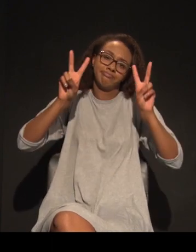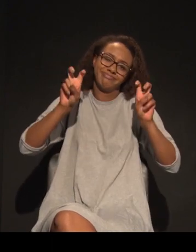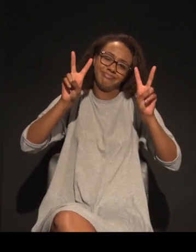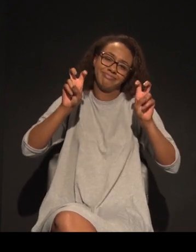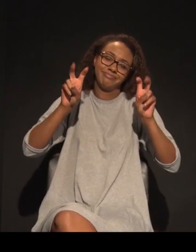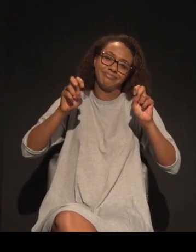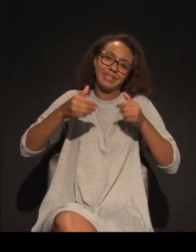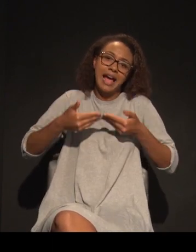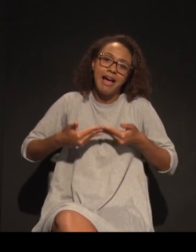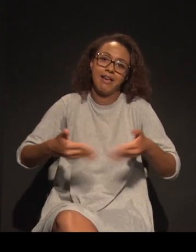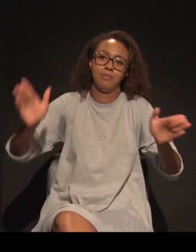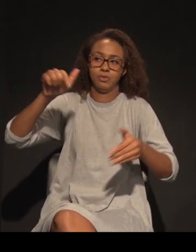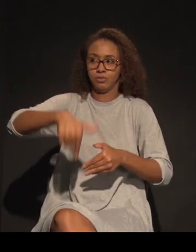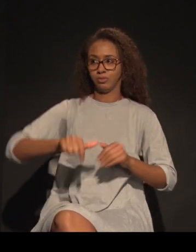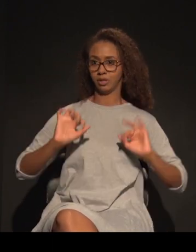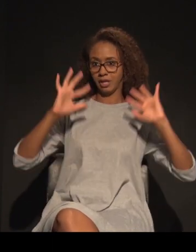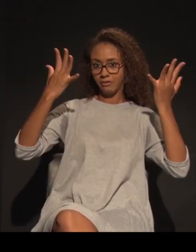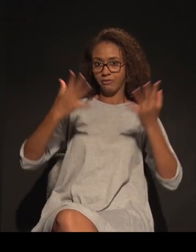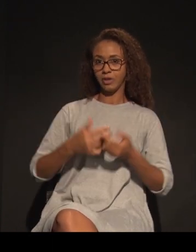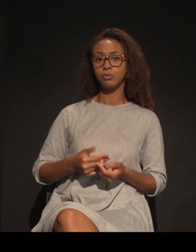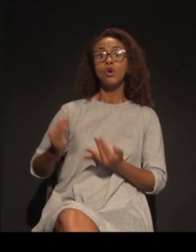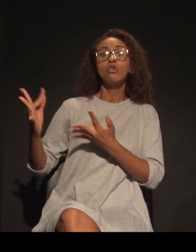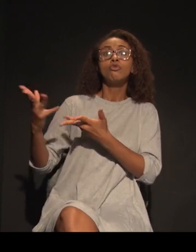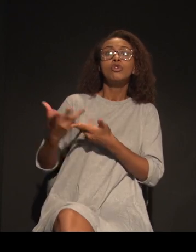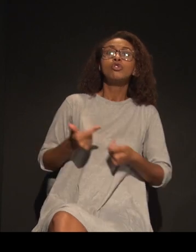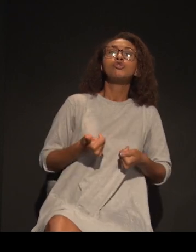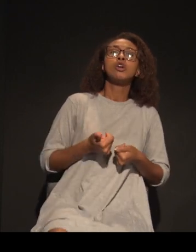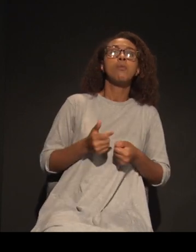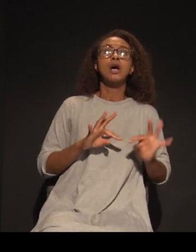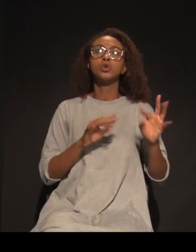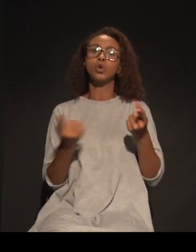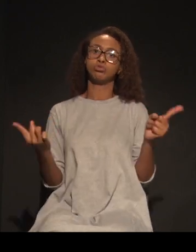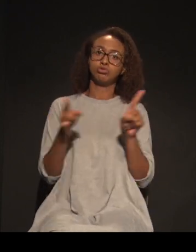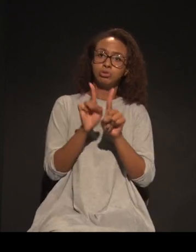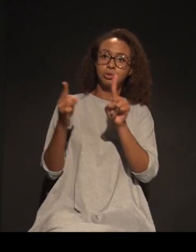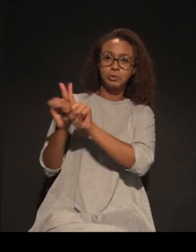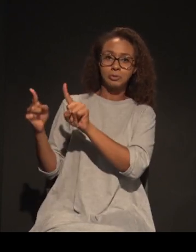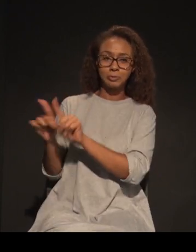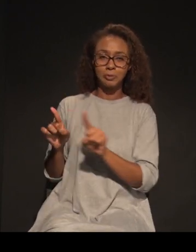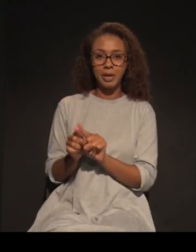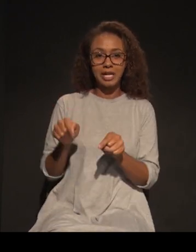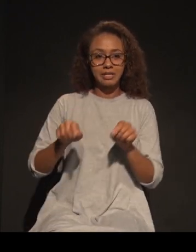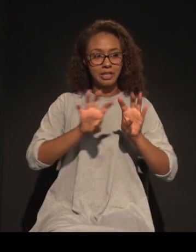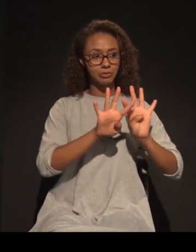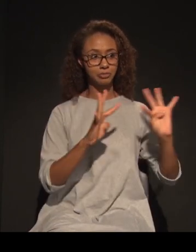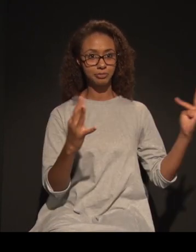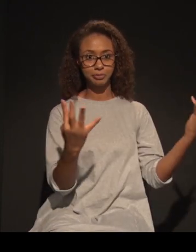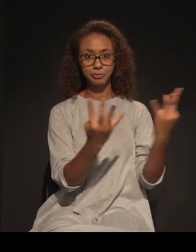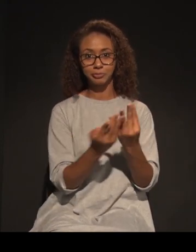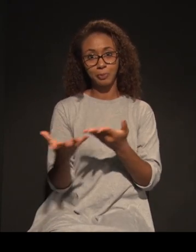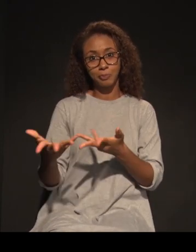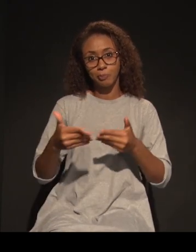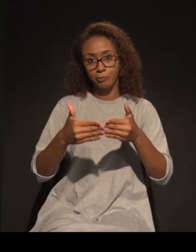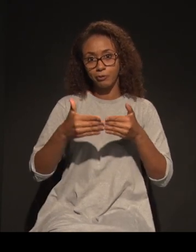do nosso evento então chamaria os nossos parentes todos pra mim aqui no entorno do círculo